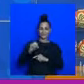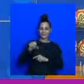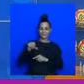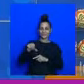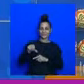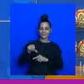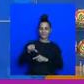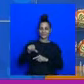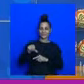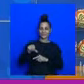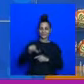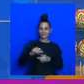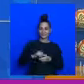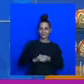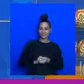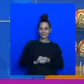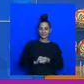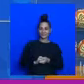Laranja 09.